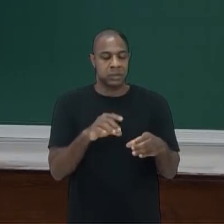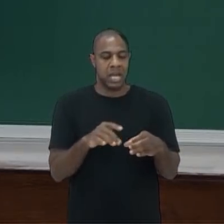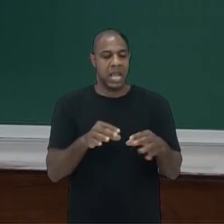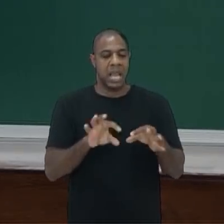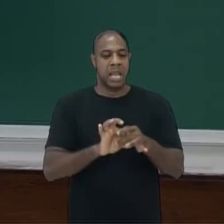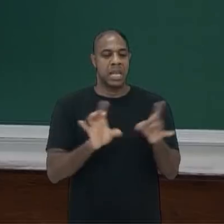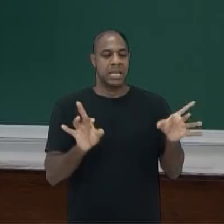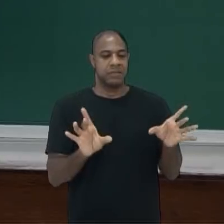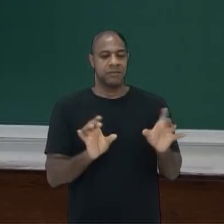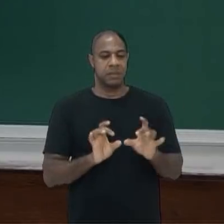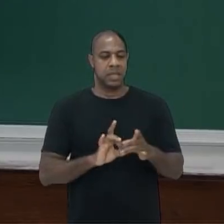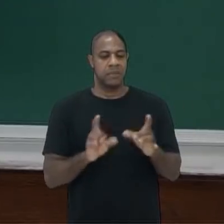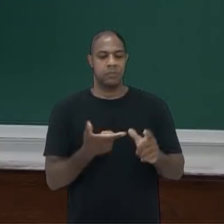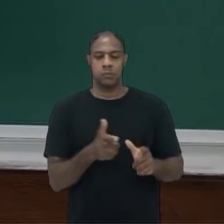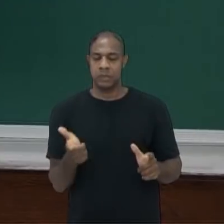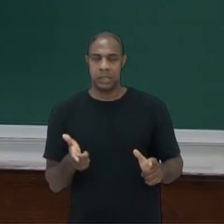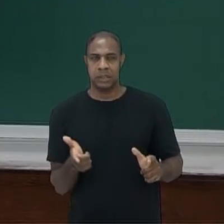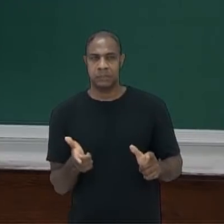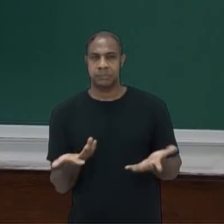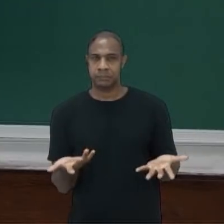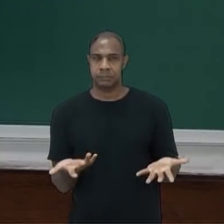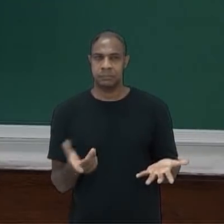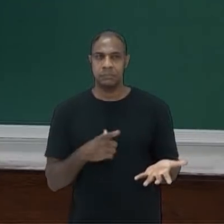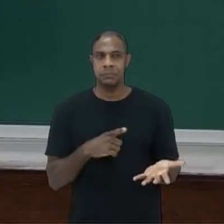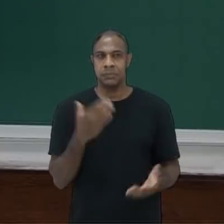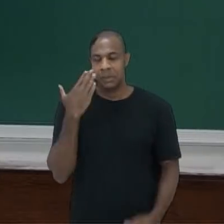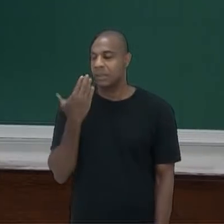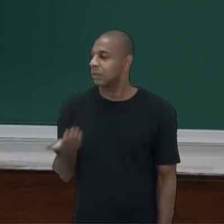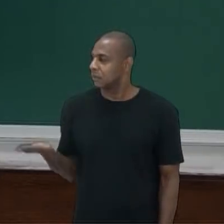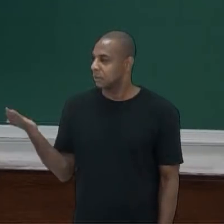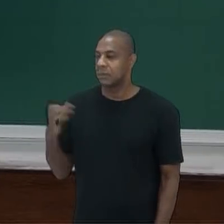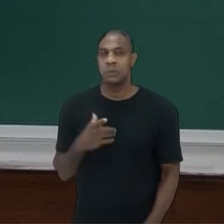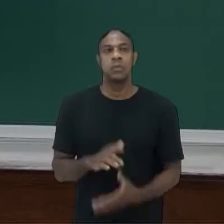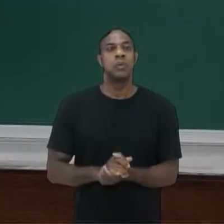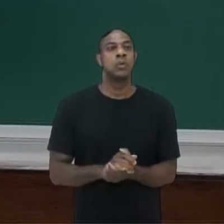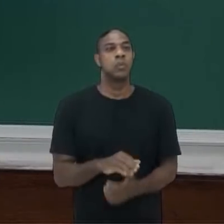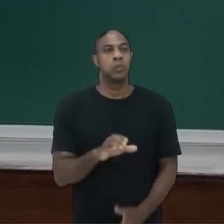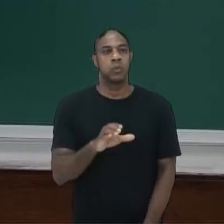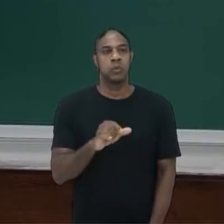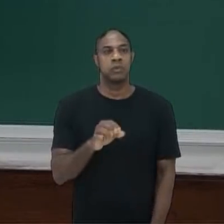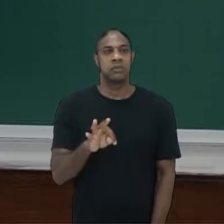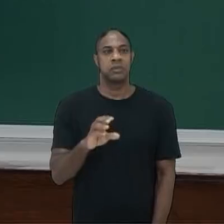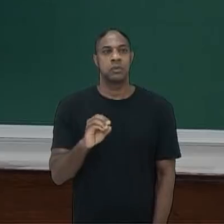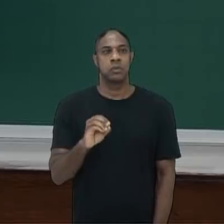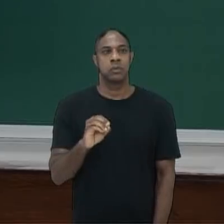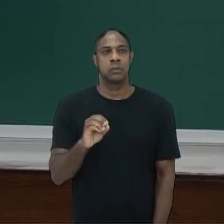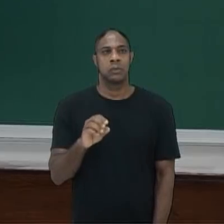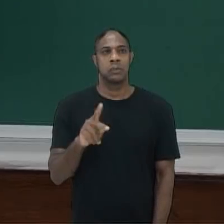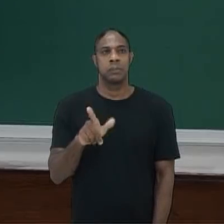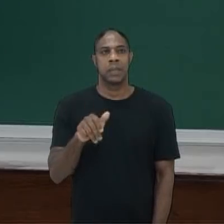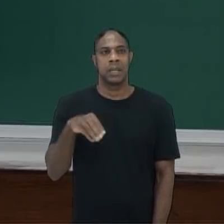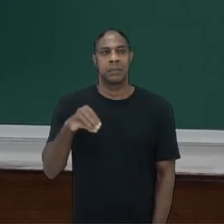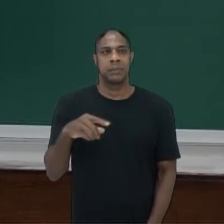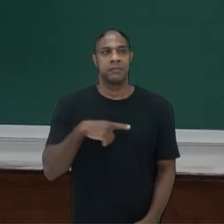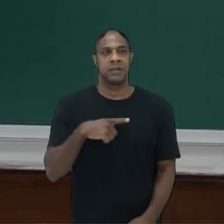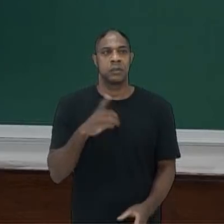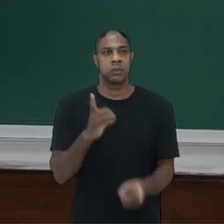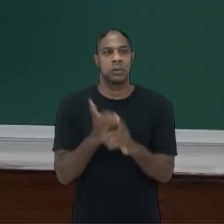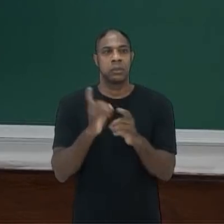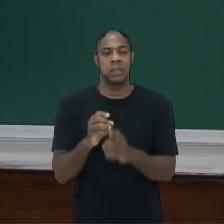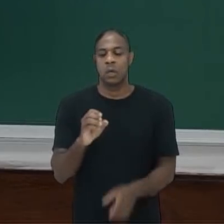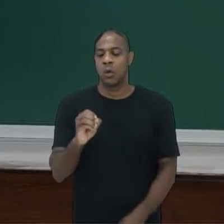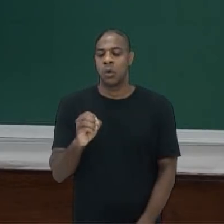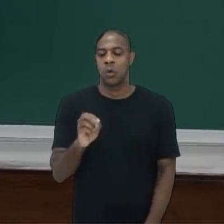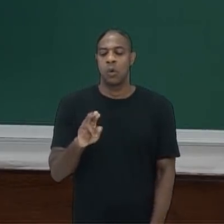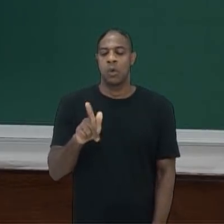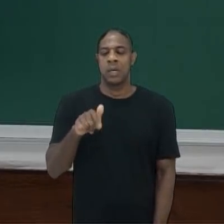solto, vagando, imerso no citoplasma. No citoplasma eu só vou encontrar quem? As organelas.